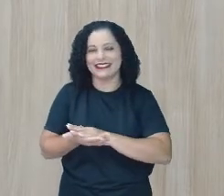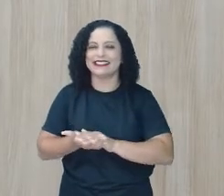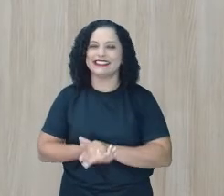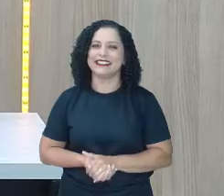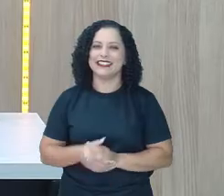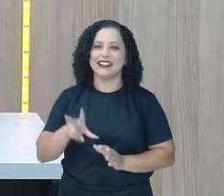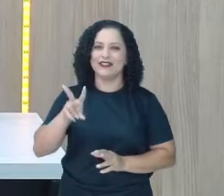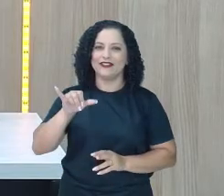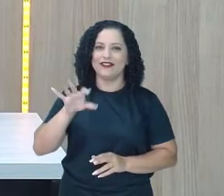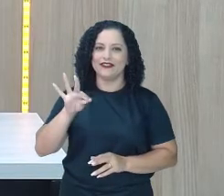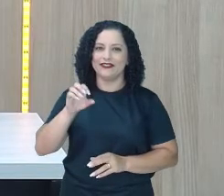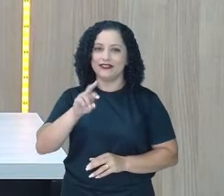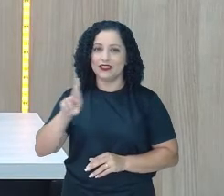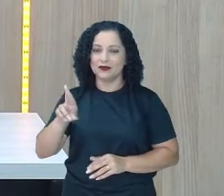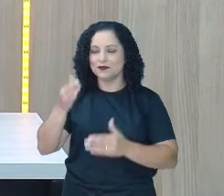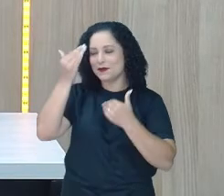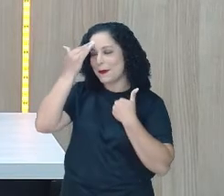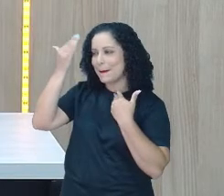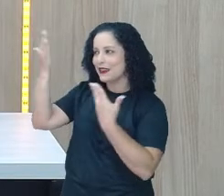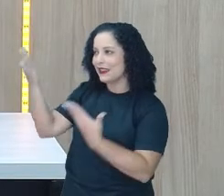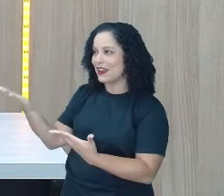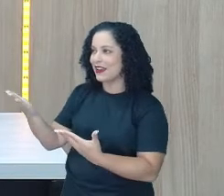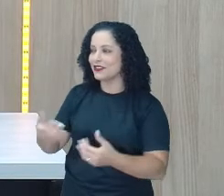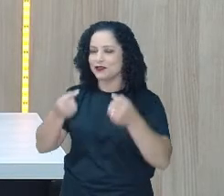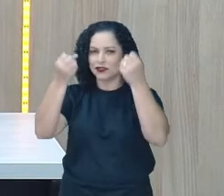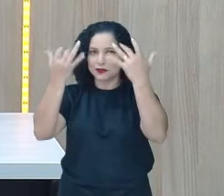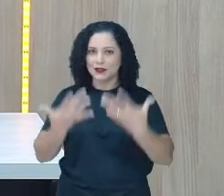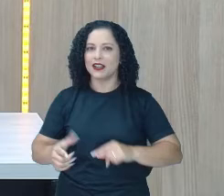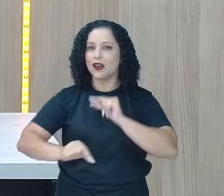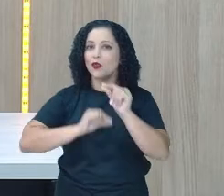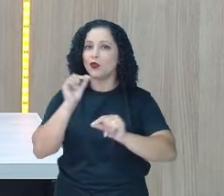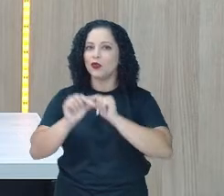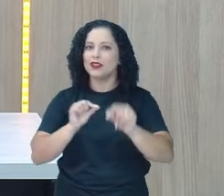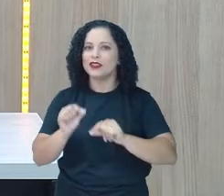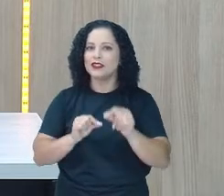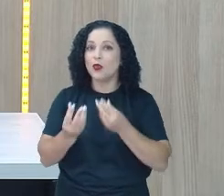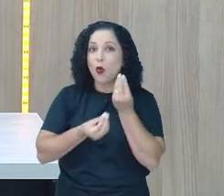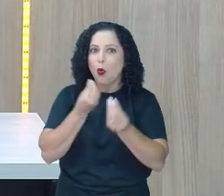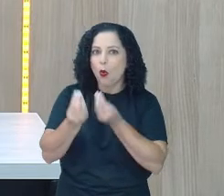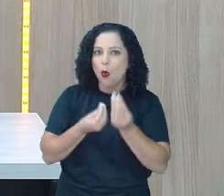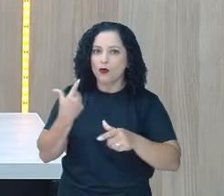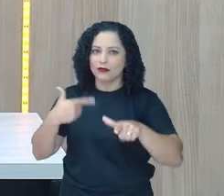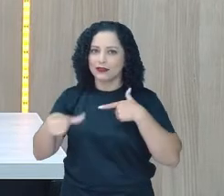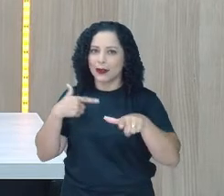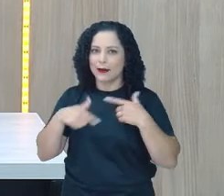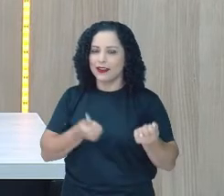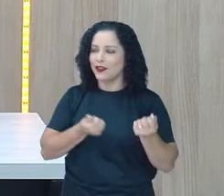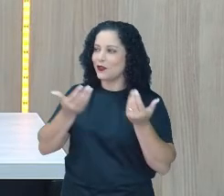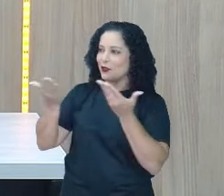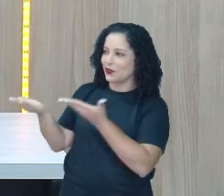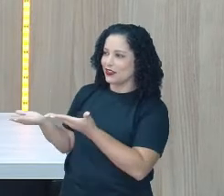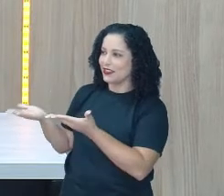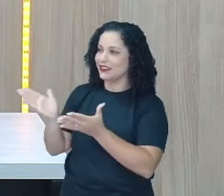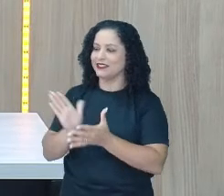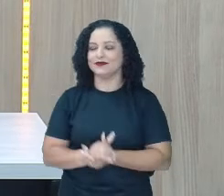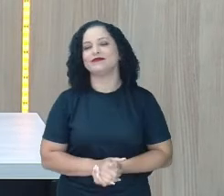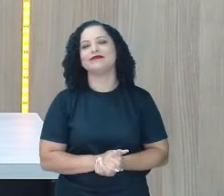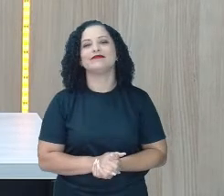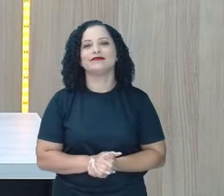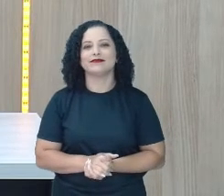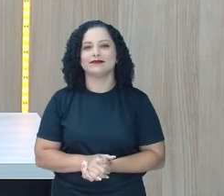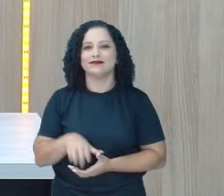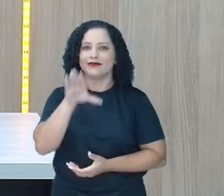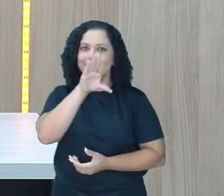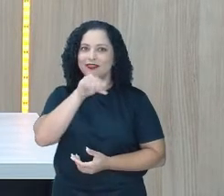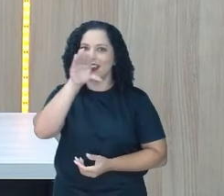obrigada. Você tem mais alguma coisa para contar pra gente sobre o Nau? Quer contar como é trabalhar com ele? É gratificante. Em cima do controle, Pronto, robô. agora você